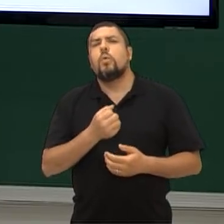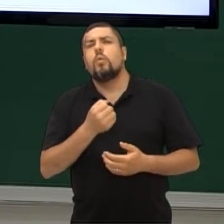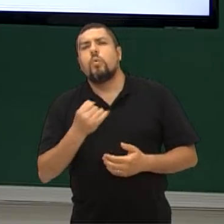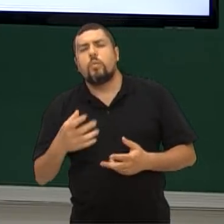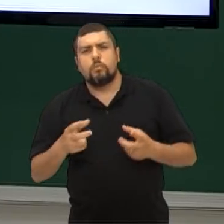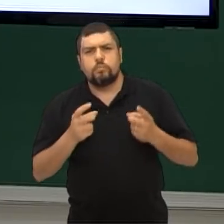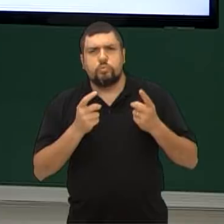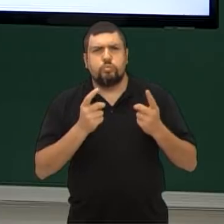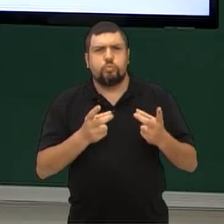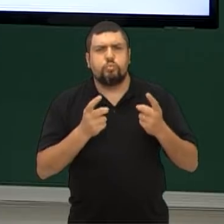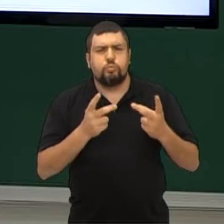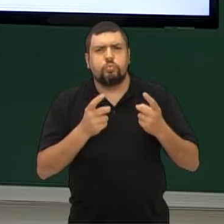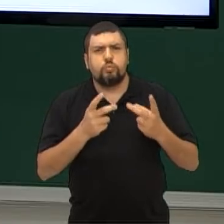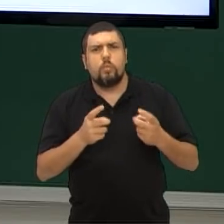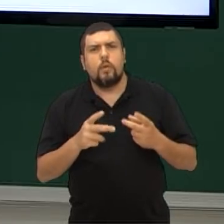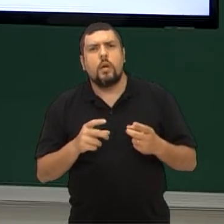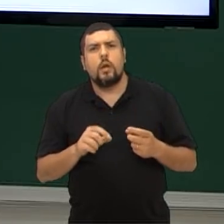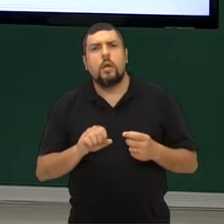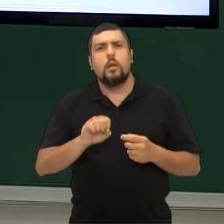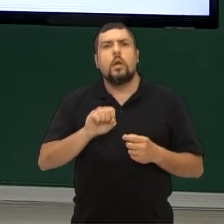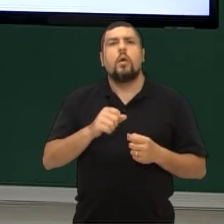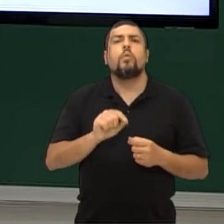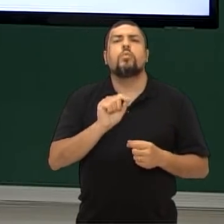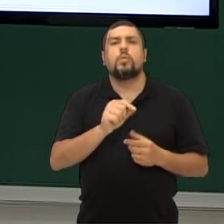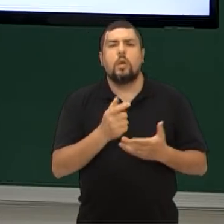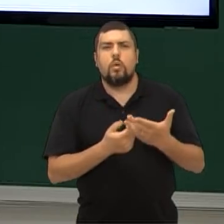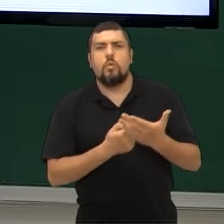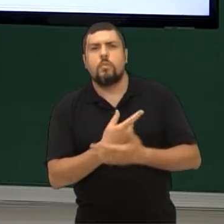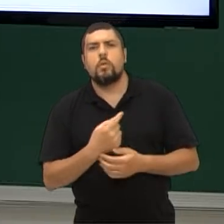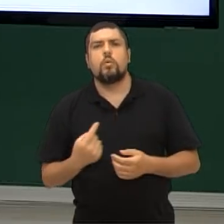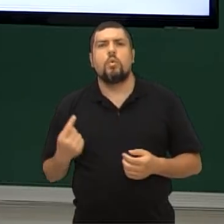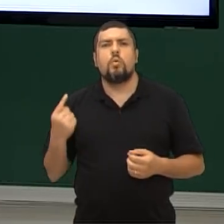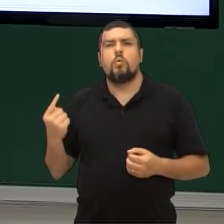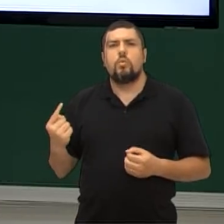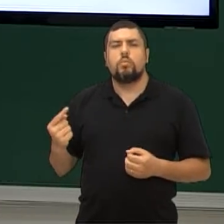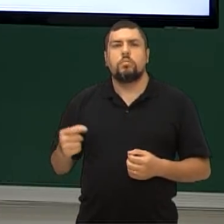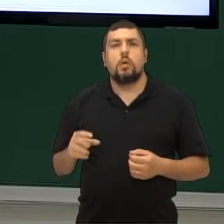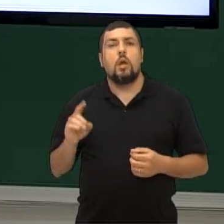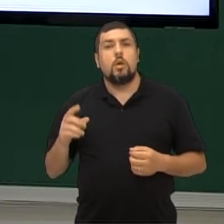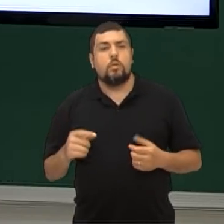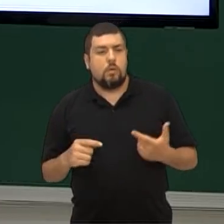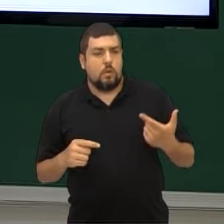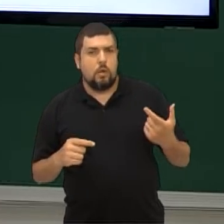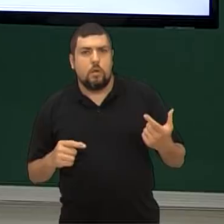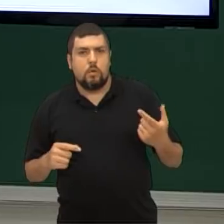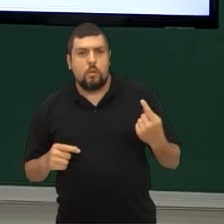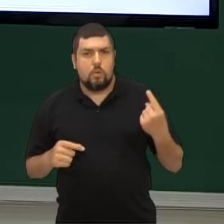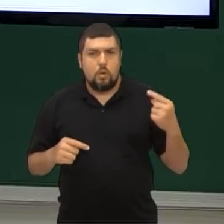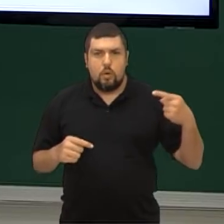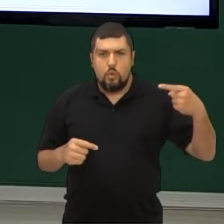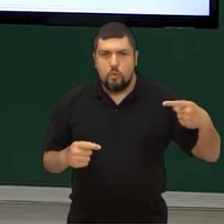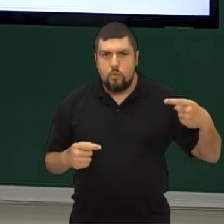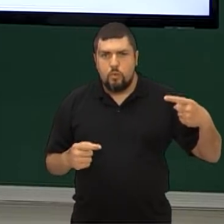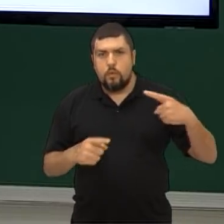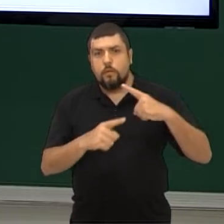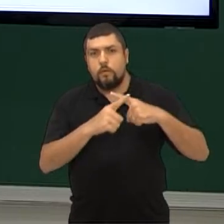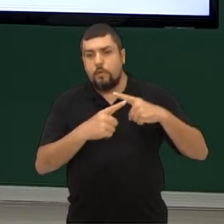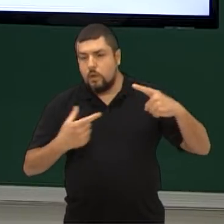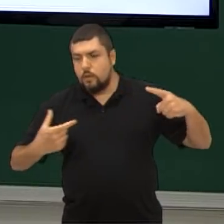foram vendidos para aqueles alunos que compraram 1 bilhete, era só multiplicar 20 por 1. Só que eu estou